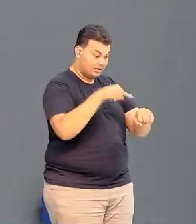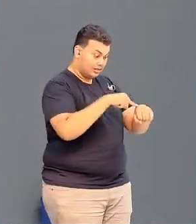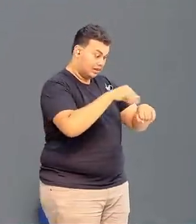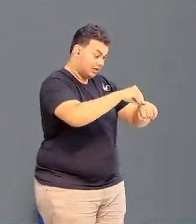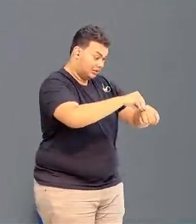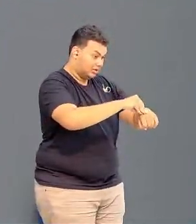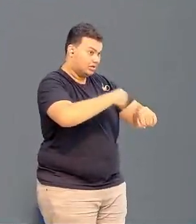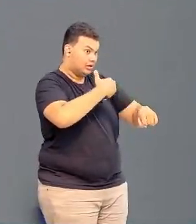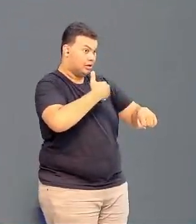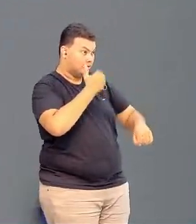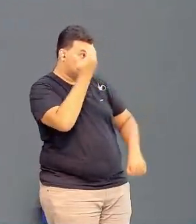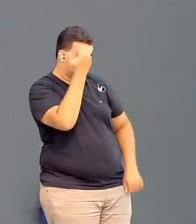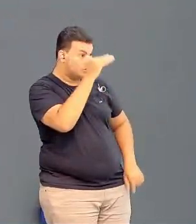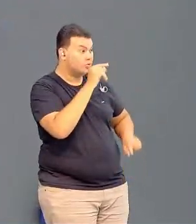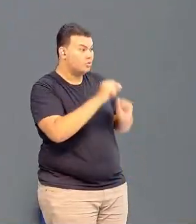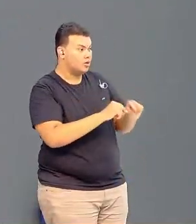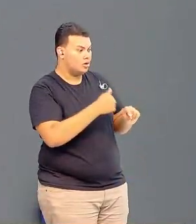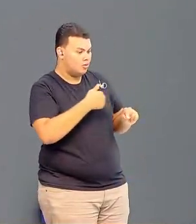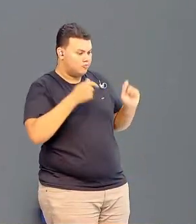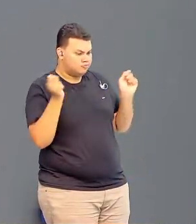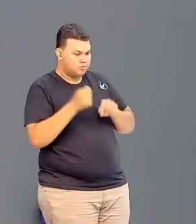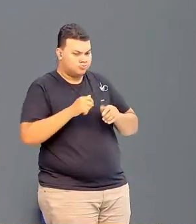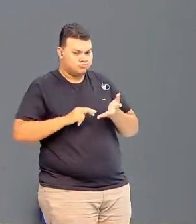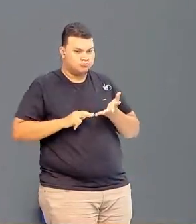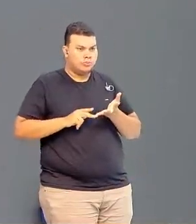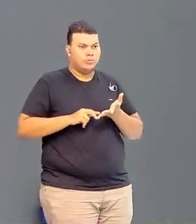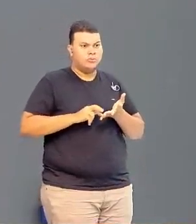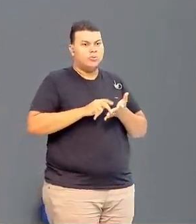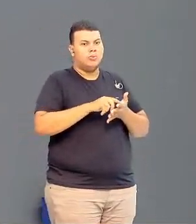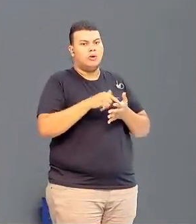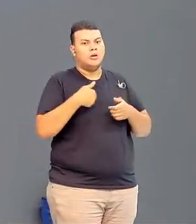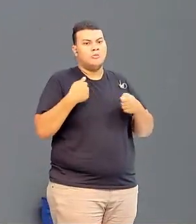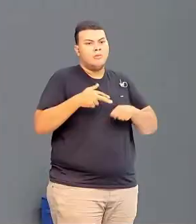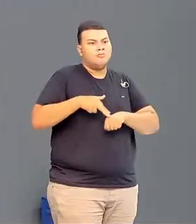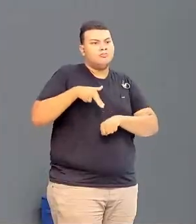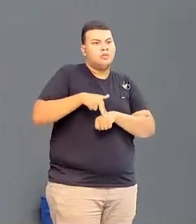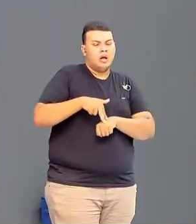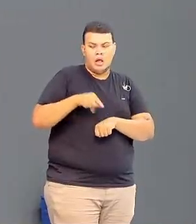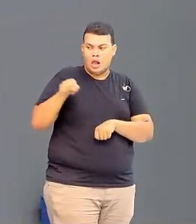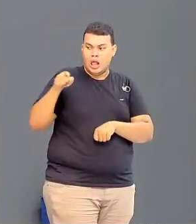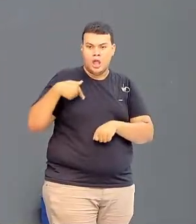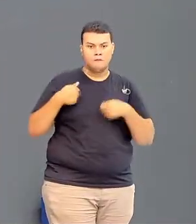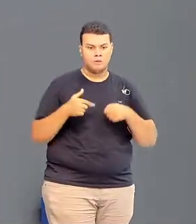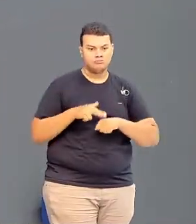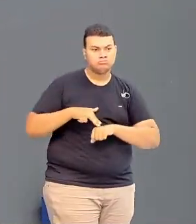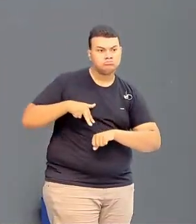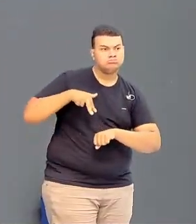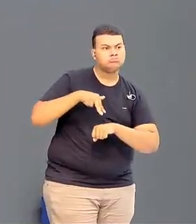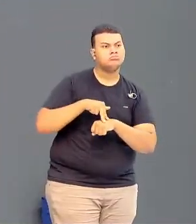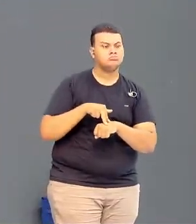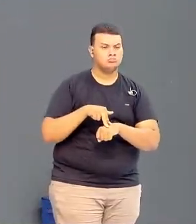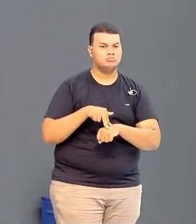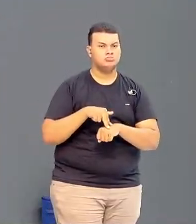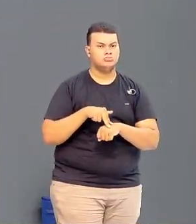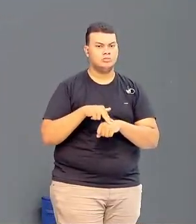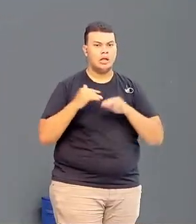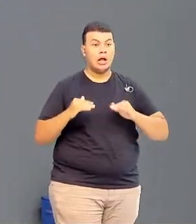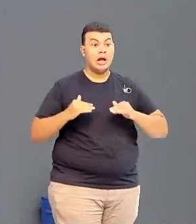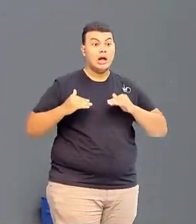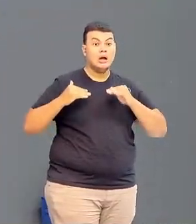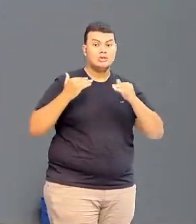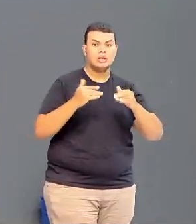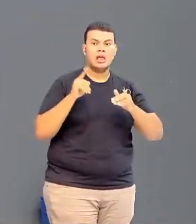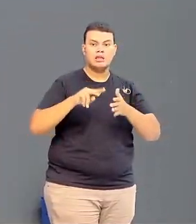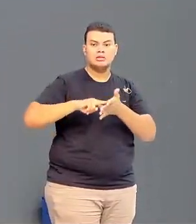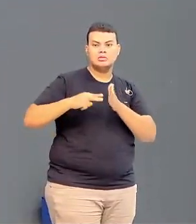tenho, eu entendo que eu subo e me estabeleço. Isso aqui é um lugar mais alto, isso aqui é um lugar de altivez, né?